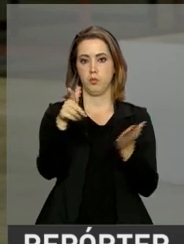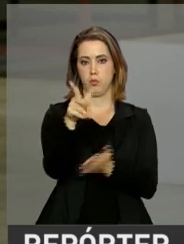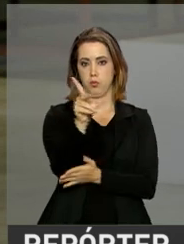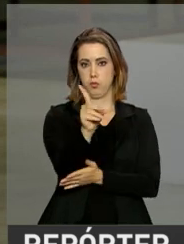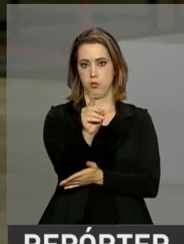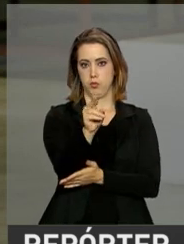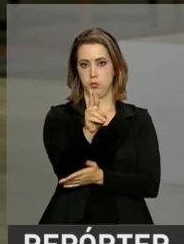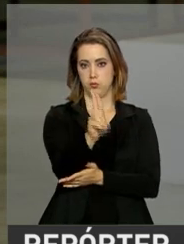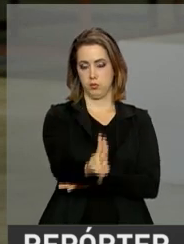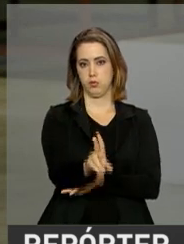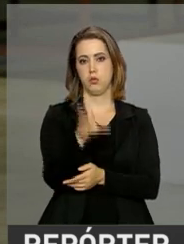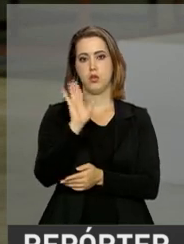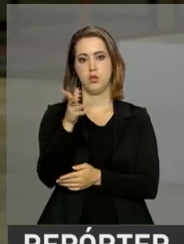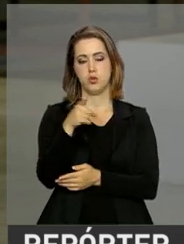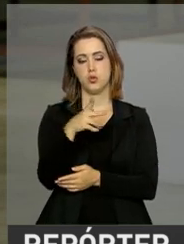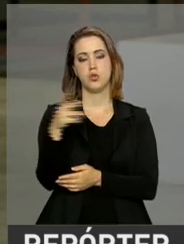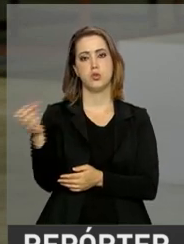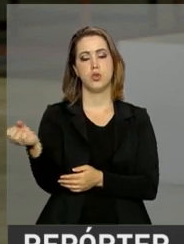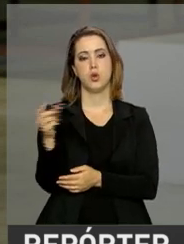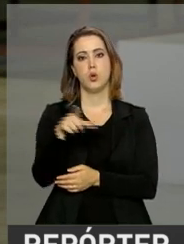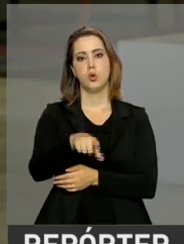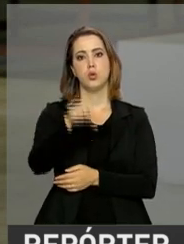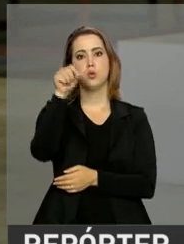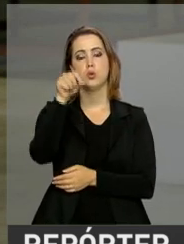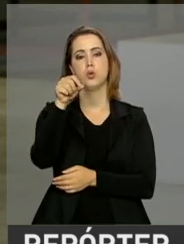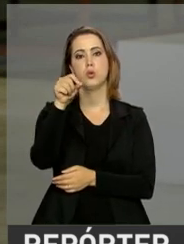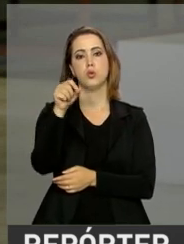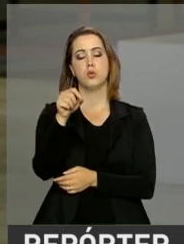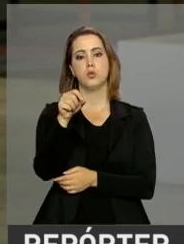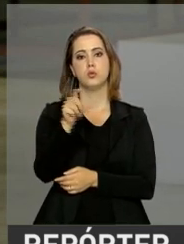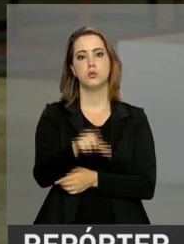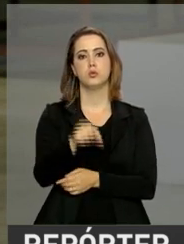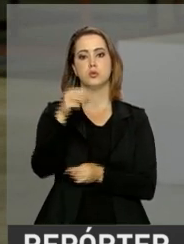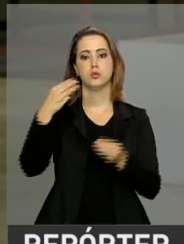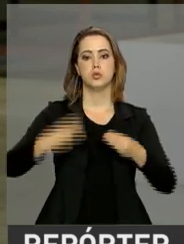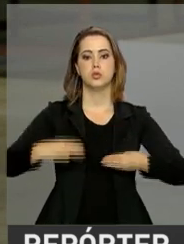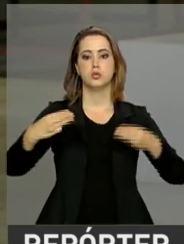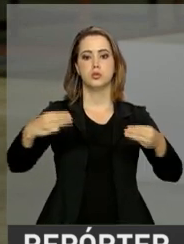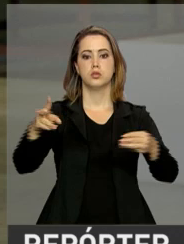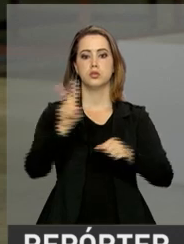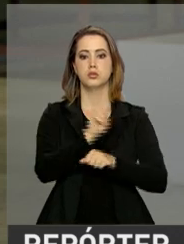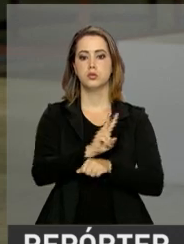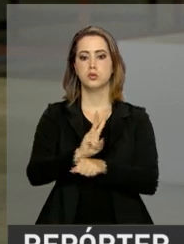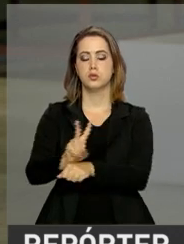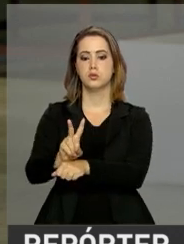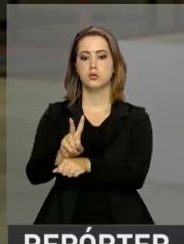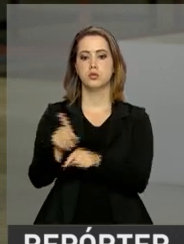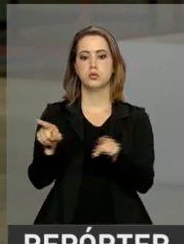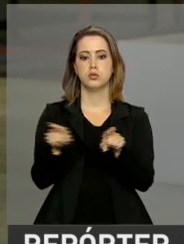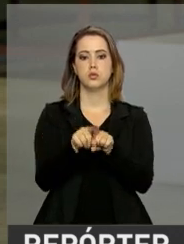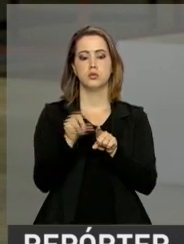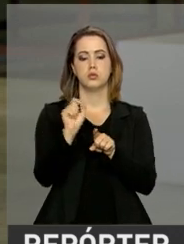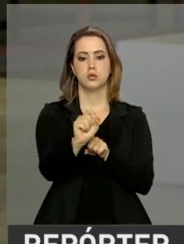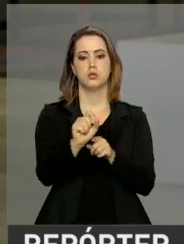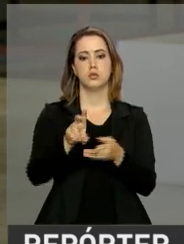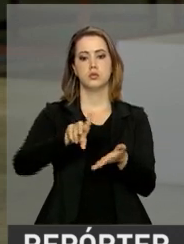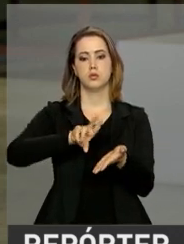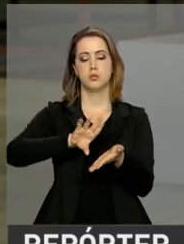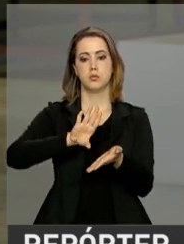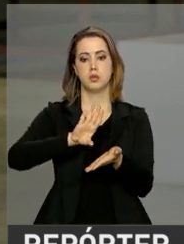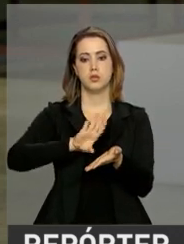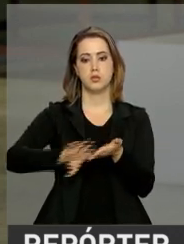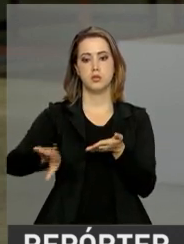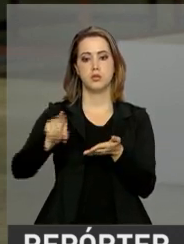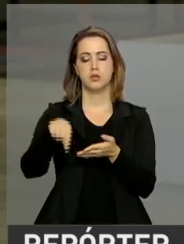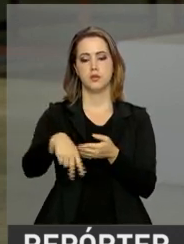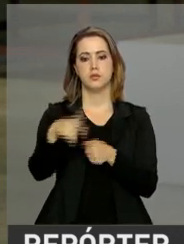trará a nomeação de Raul jugman ao cargo de ministro da defesa e também seu afastamento do país já